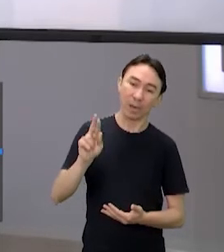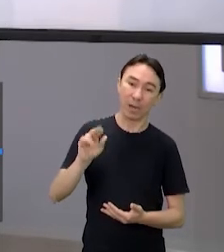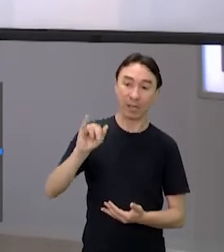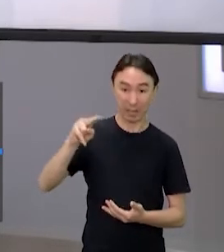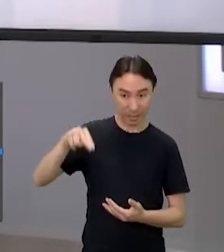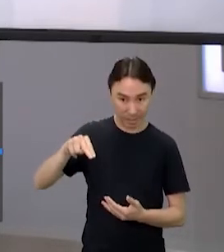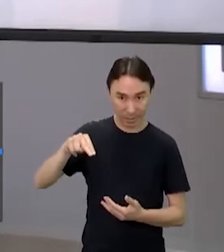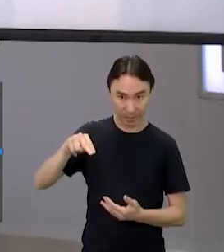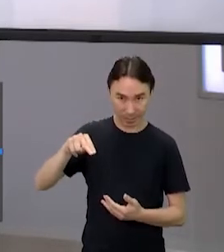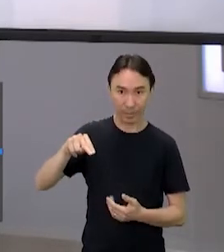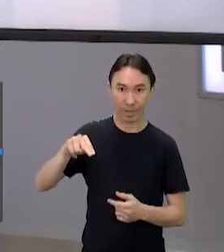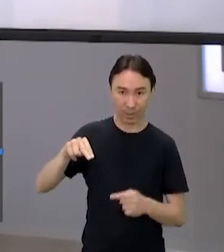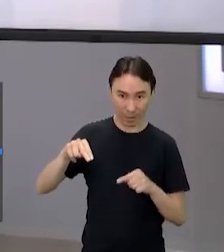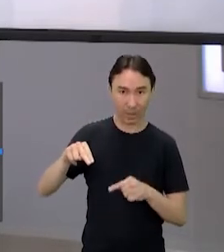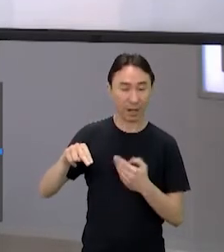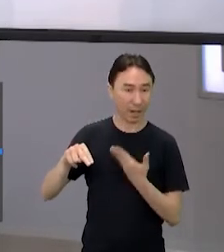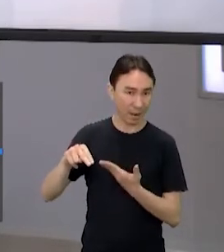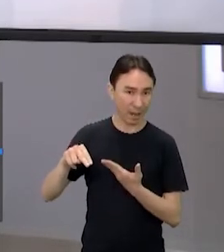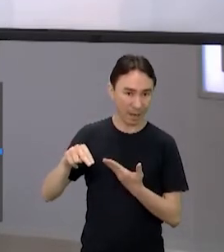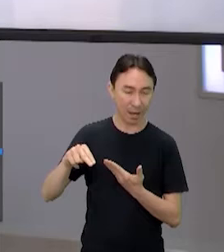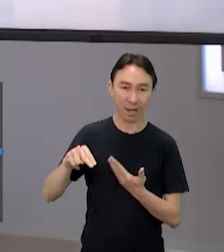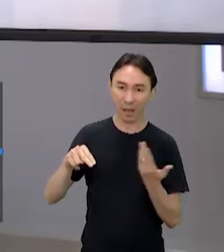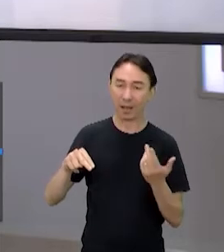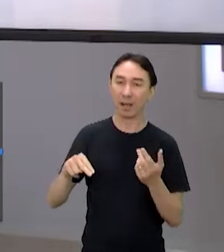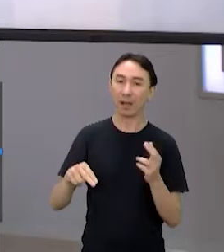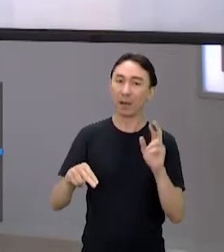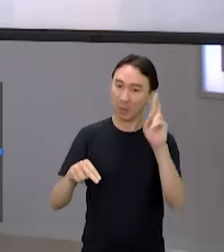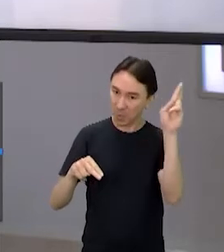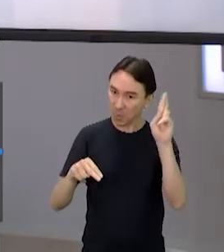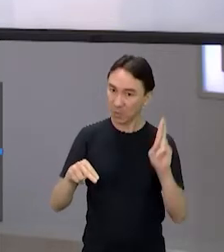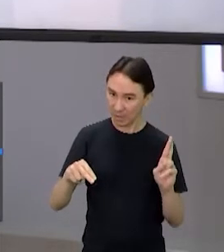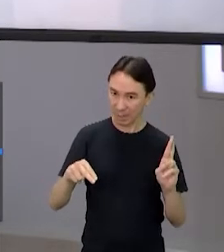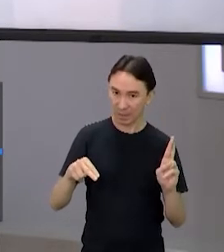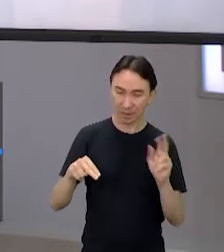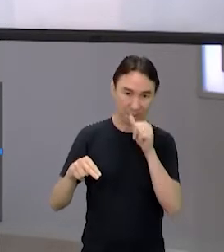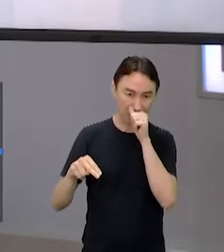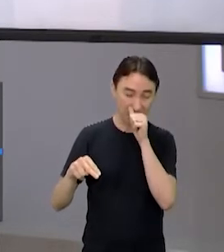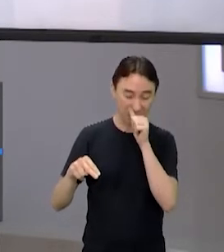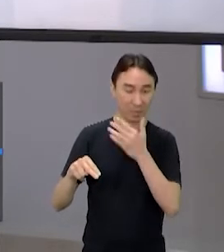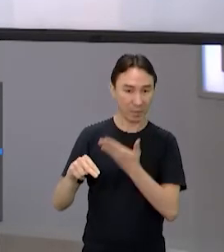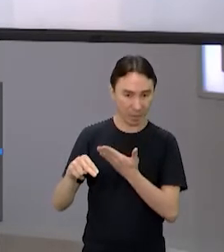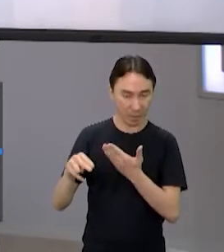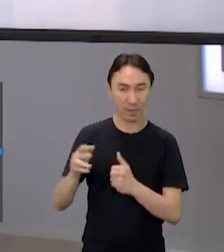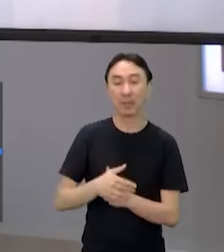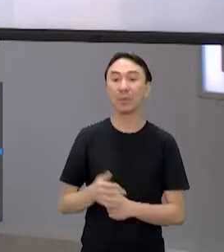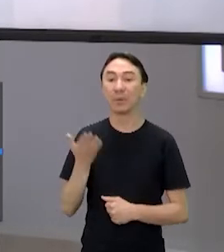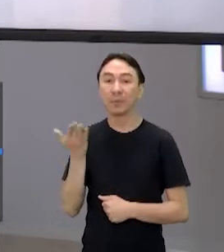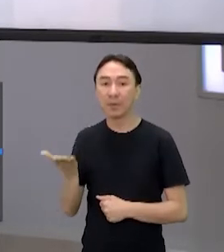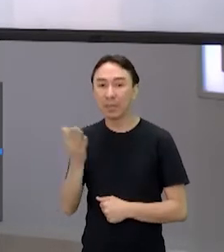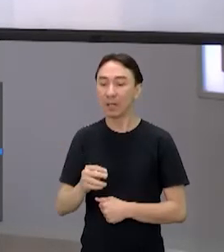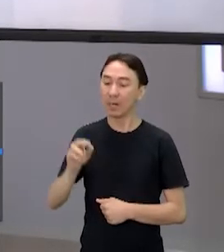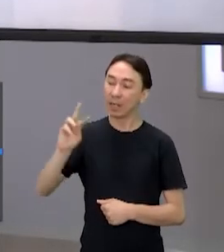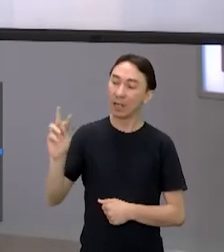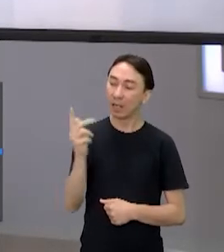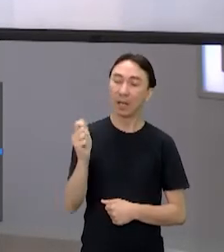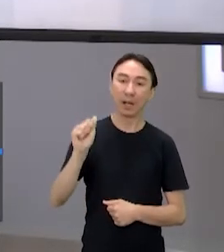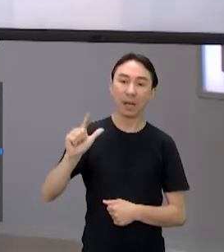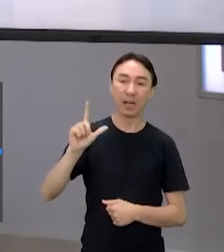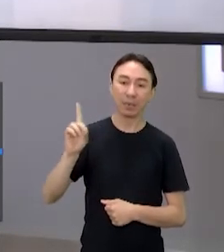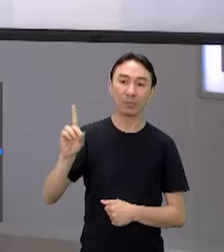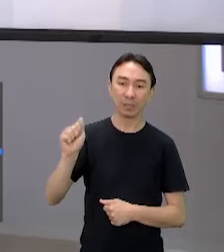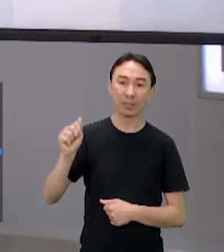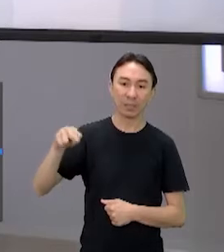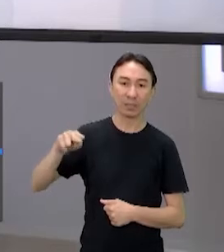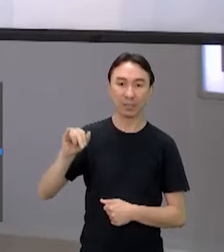Então, tinha o russo, né? O Alexander Oparin, ele na verdade era russo, enquanto que o Haldane, John